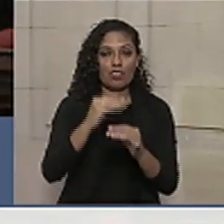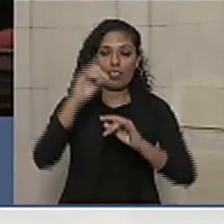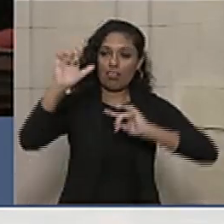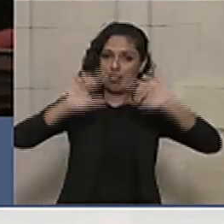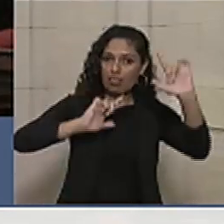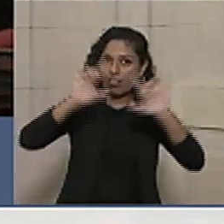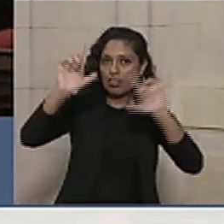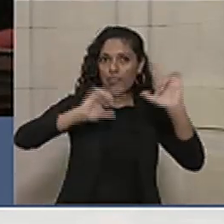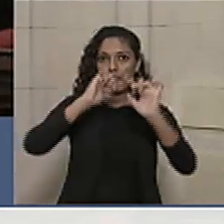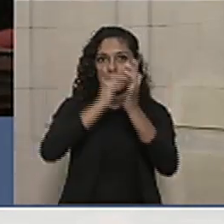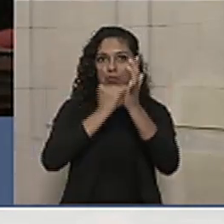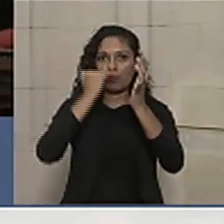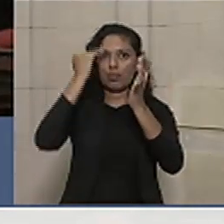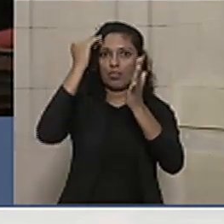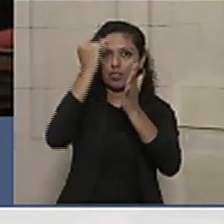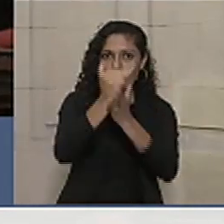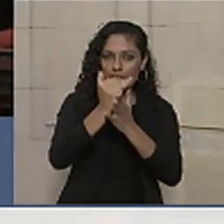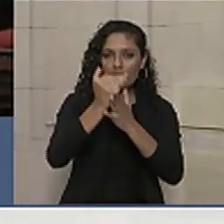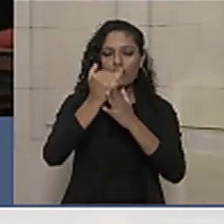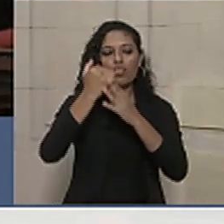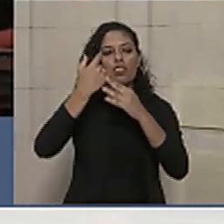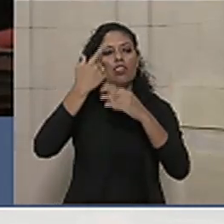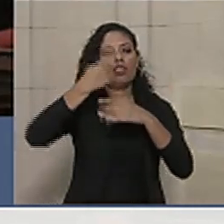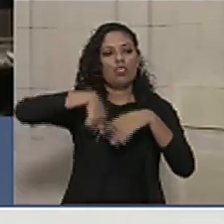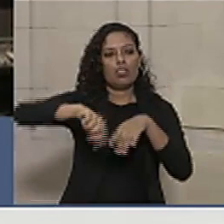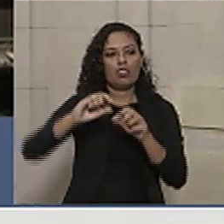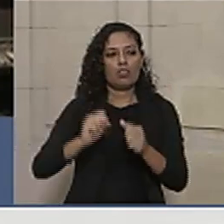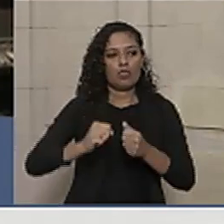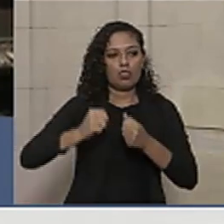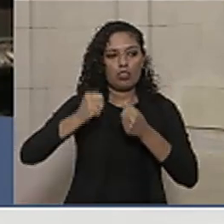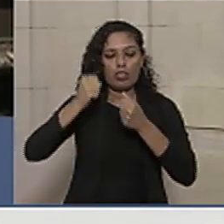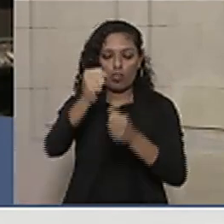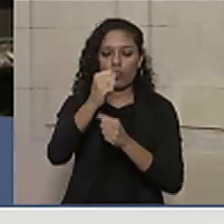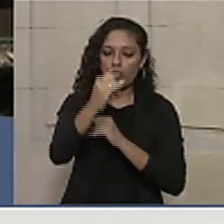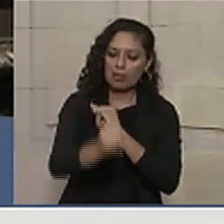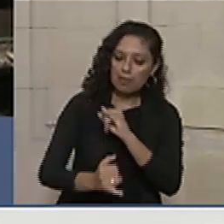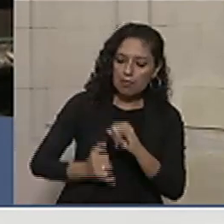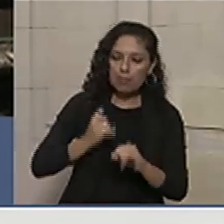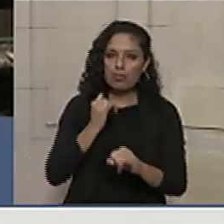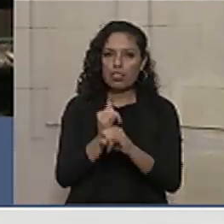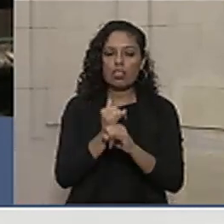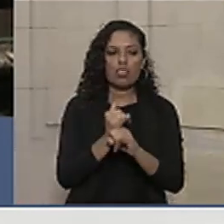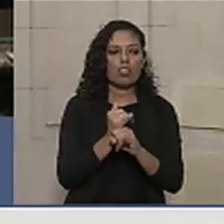TV Alerj. Nós temos estimulado através de nossas redes